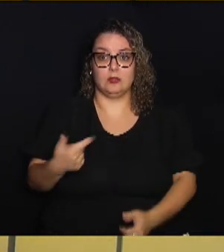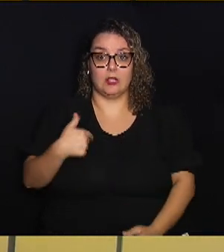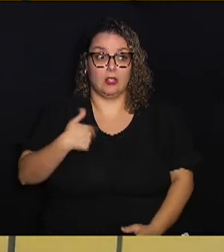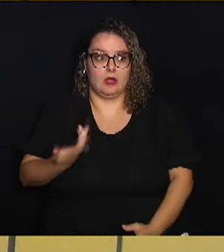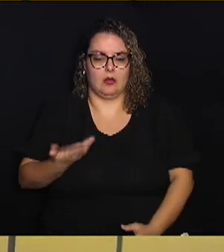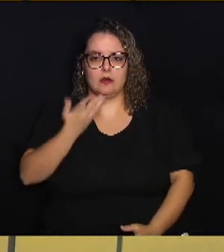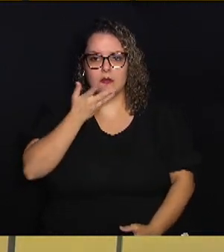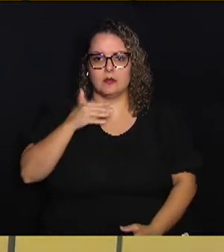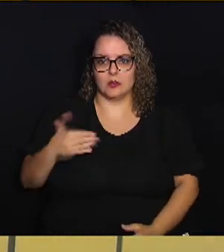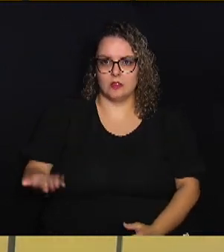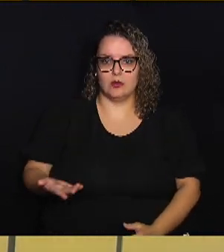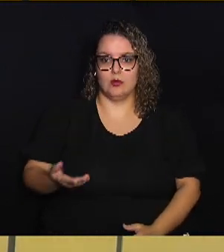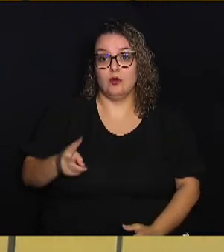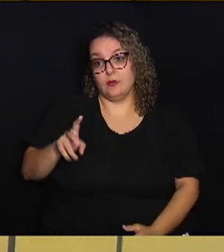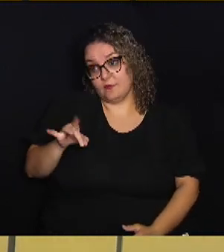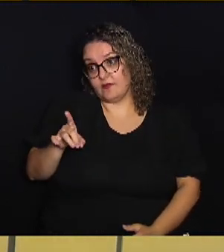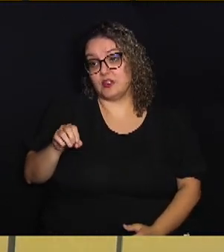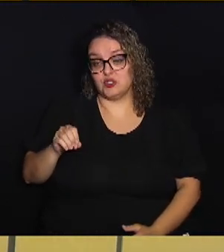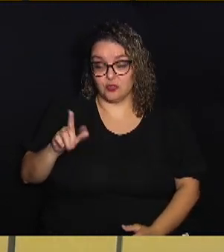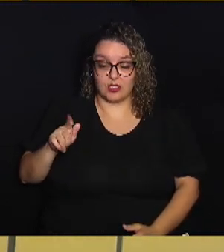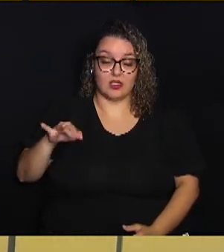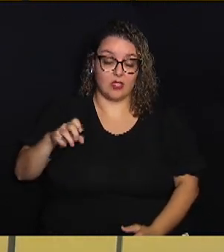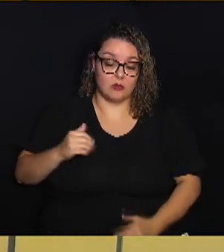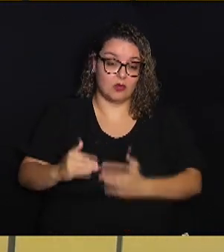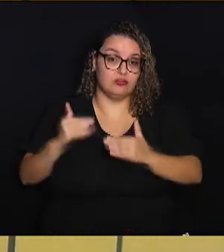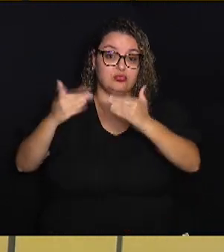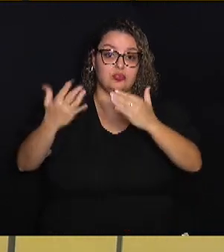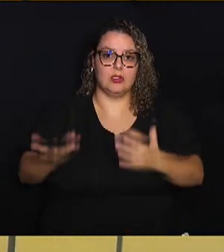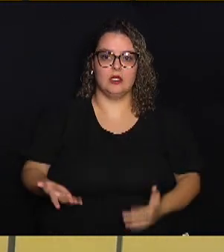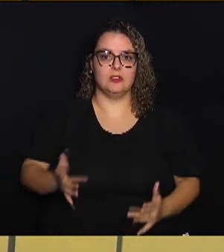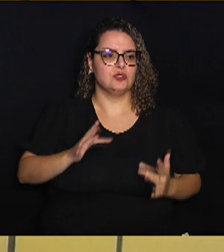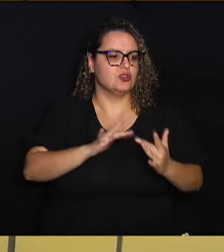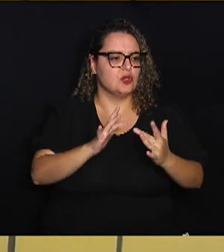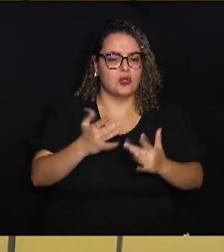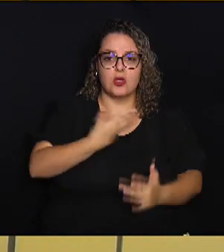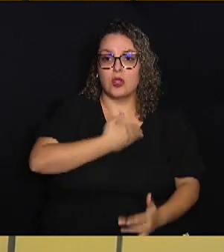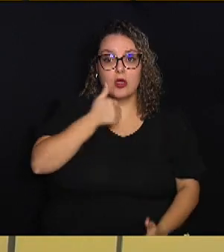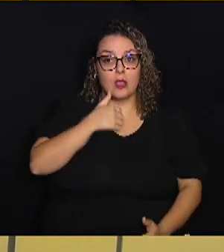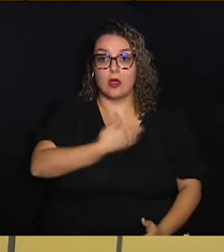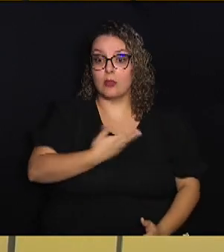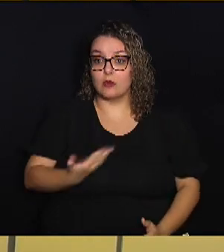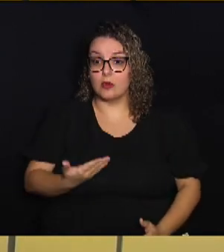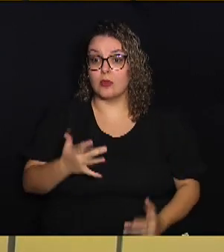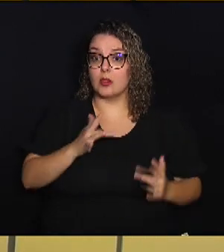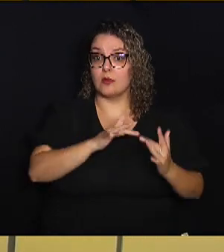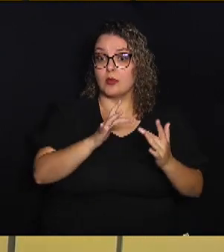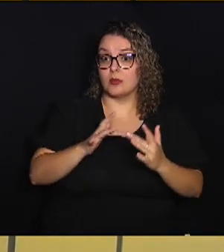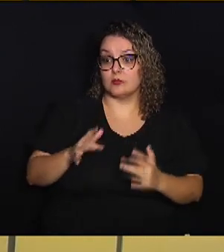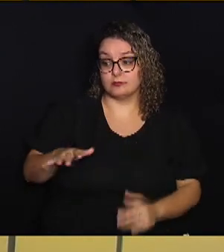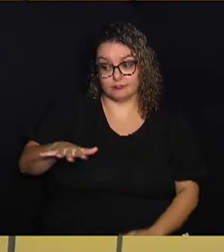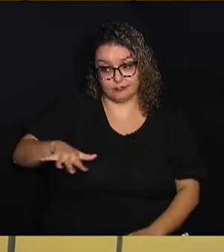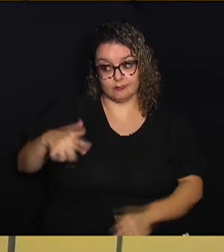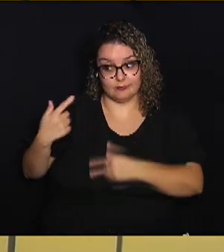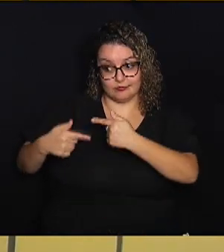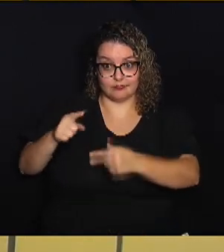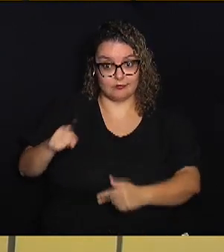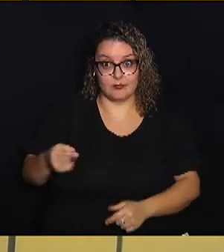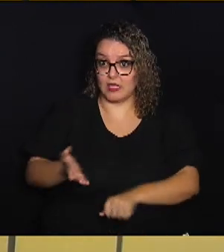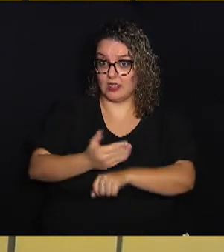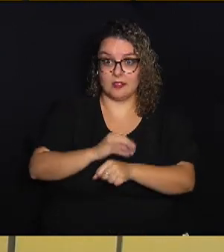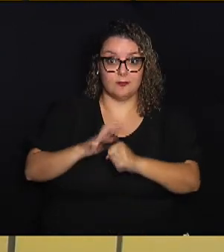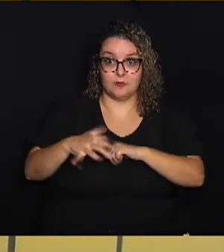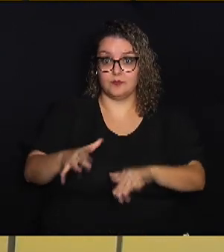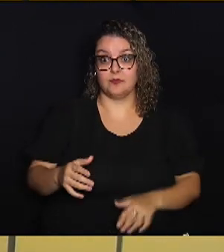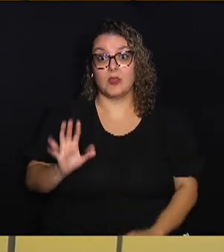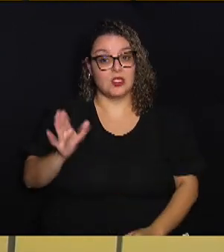criança. Até porque os videogames evoluíram. Então eu tinha muito mais contato com os meus amigos, com as minhas amigas. O contato dessa galera, antes mesmo da pandemia, já